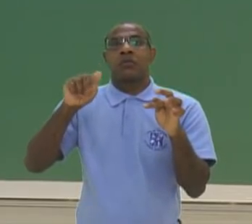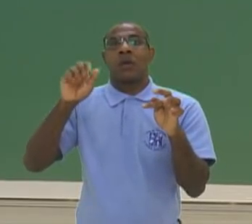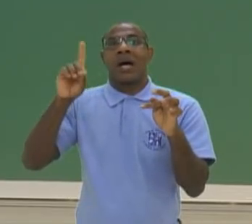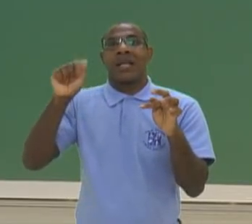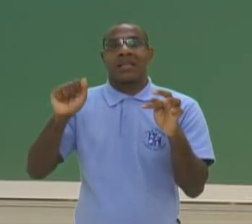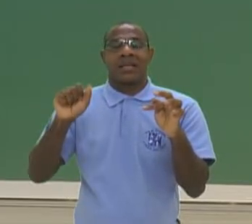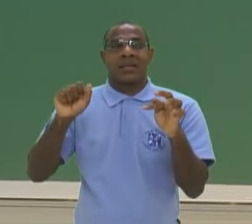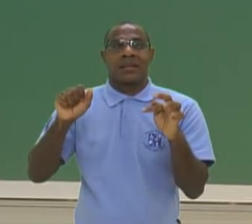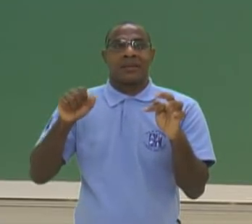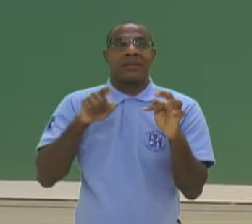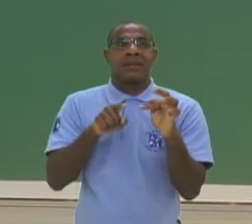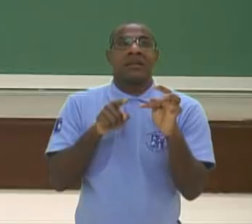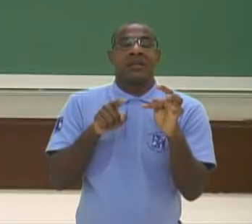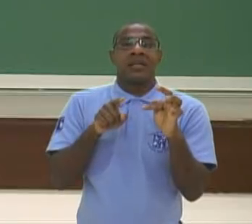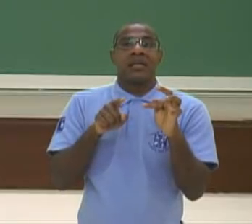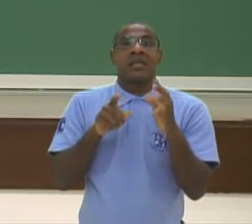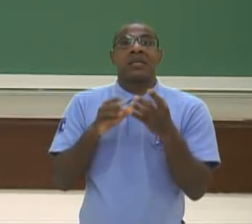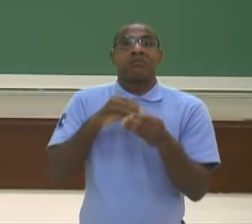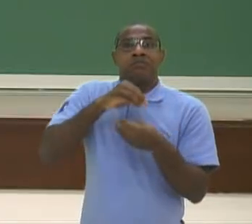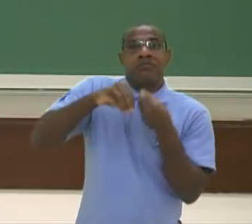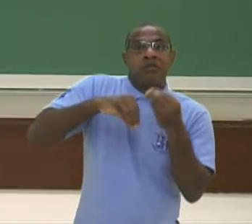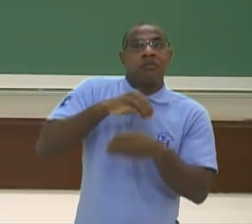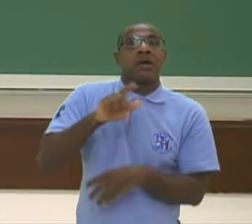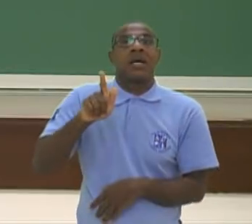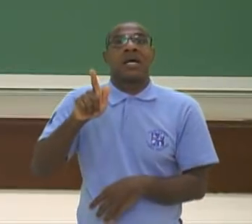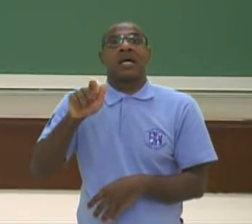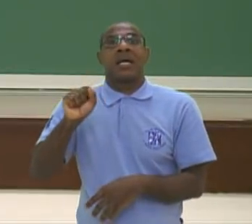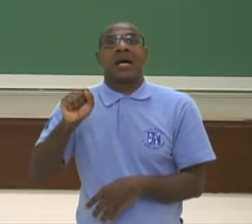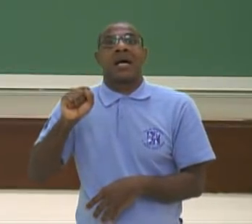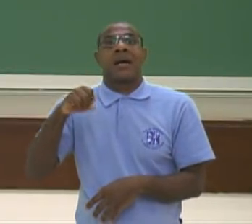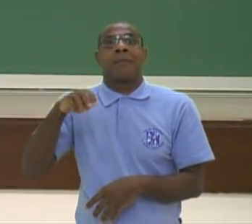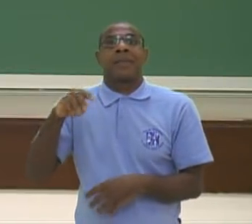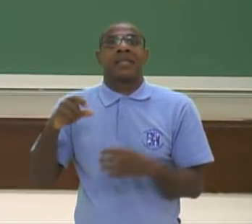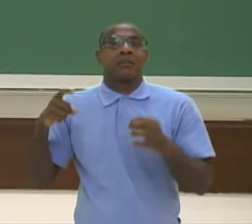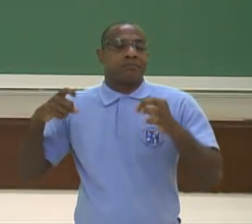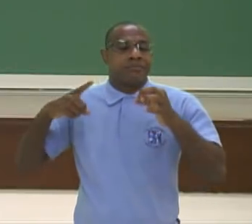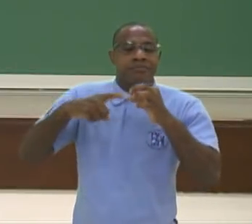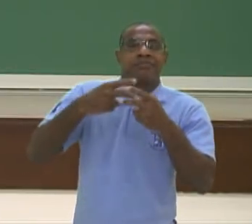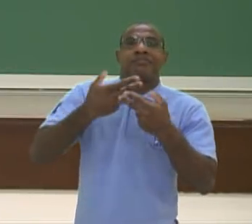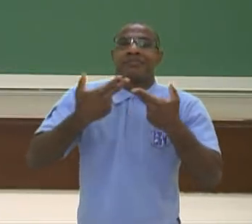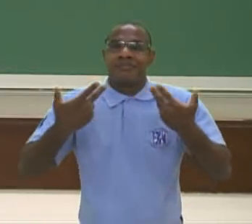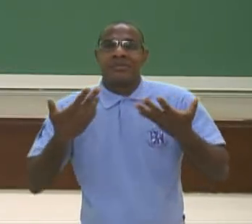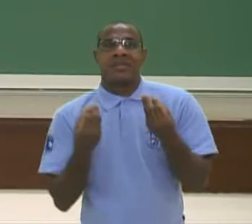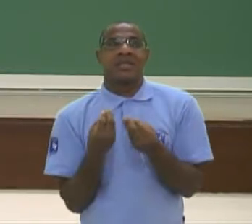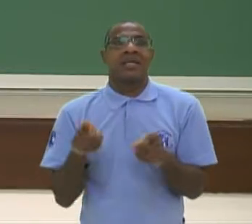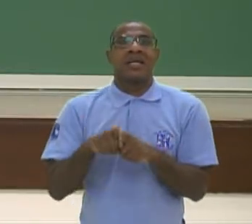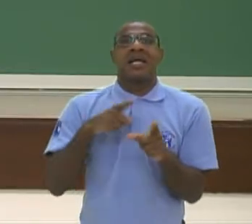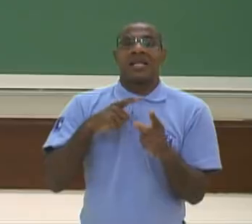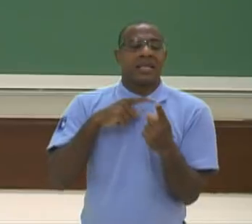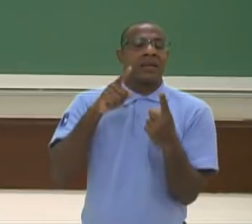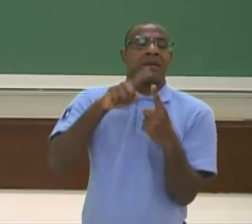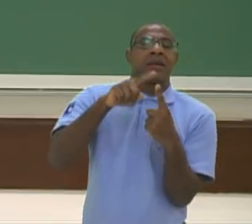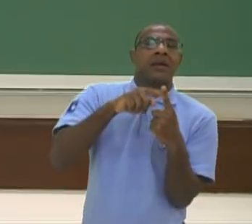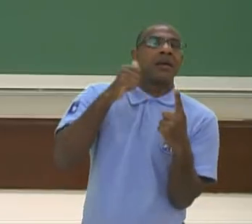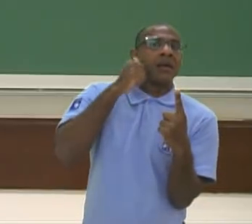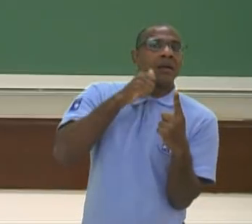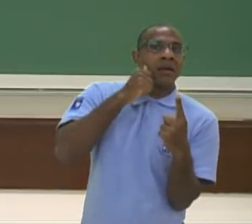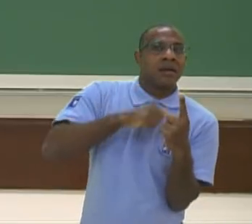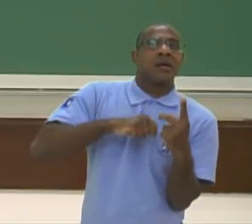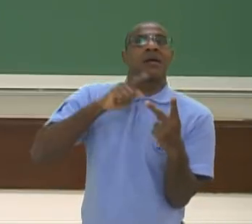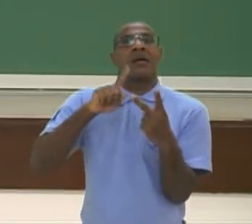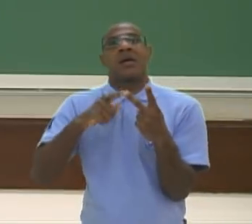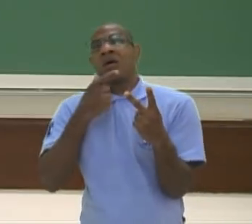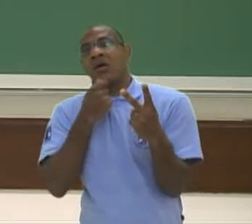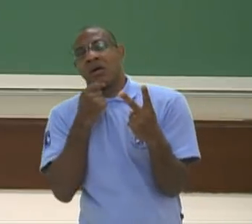que envolve gametas. Então a gente vai ter a parte feminina da flor e a parte masculina, que vai ser como se fosse